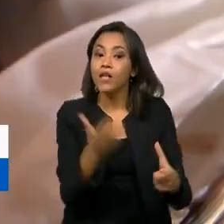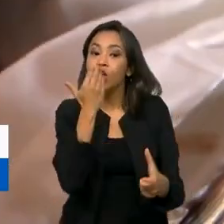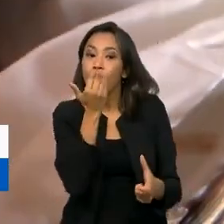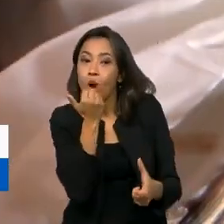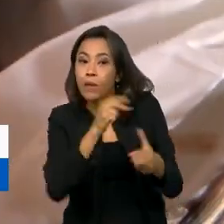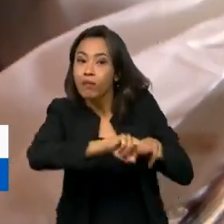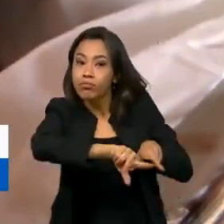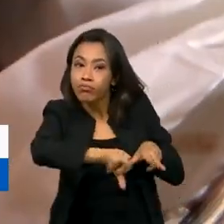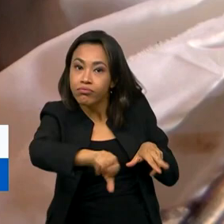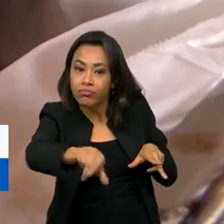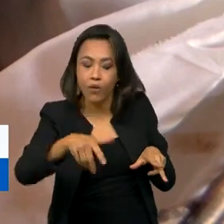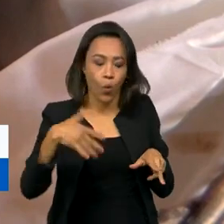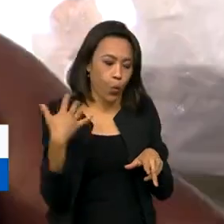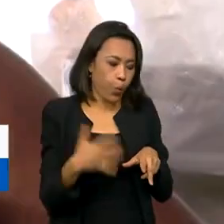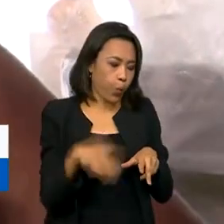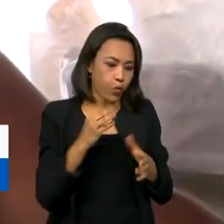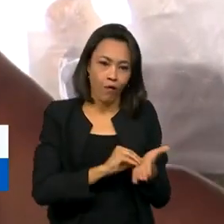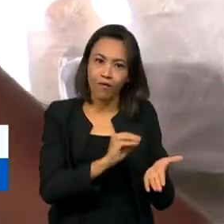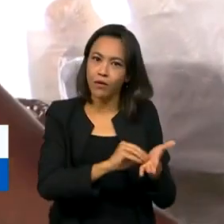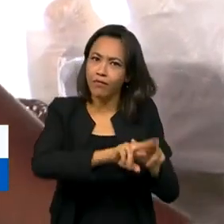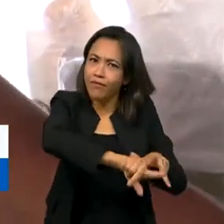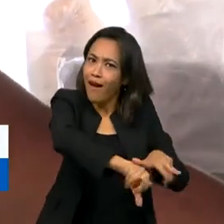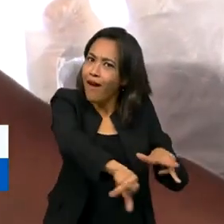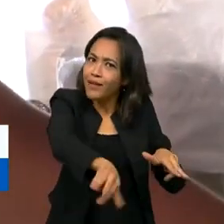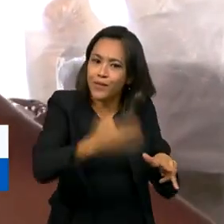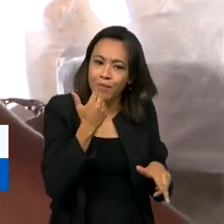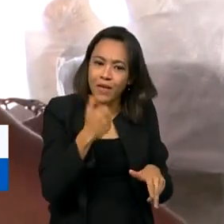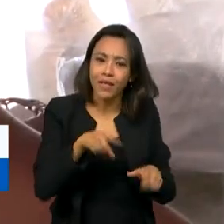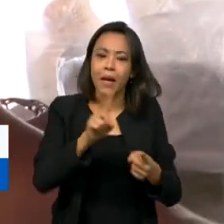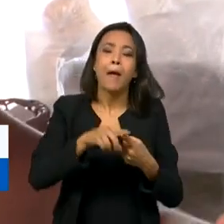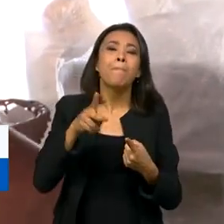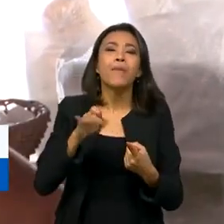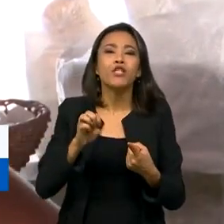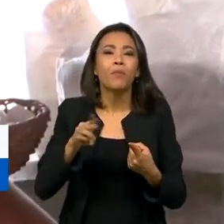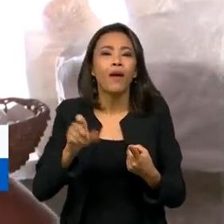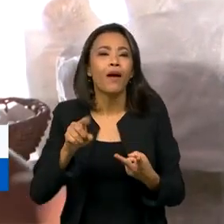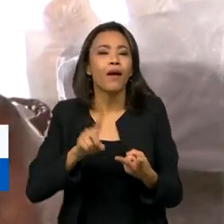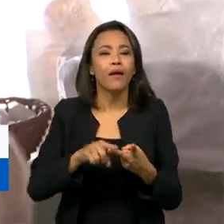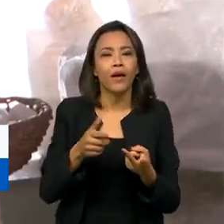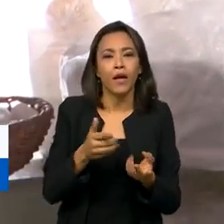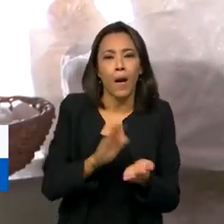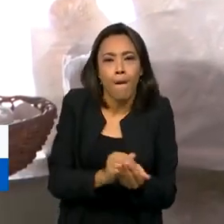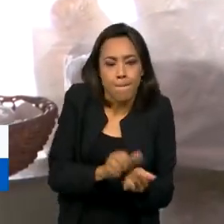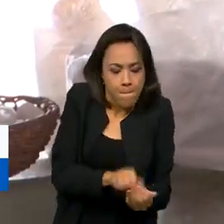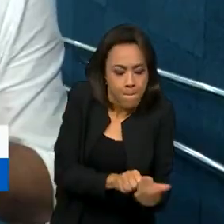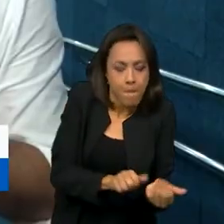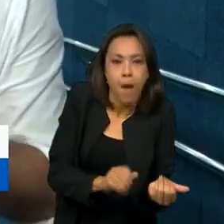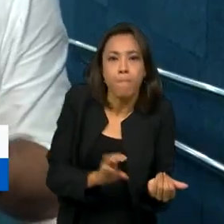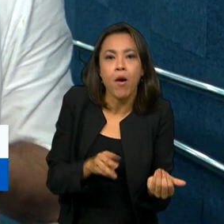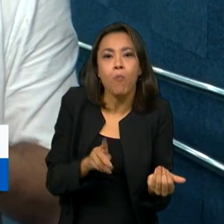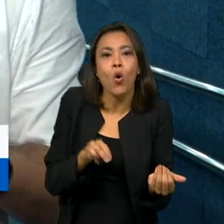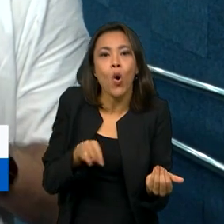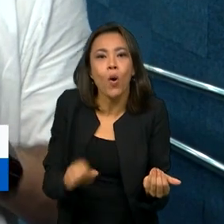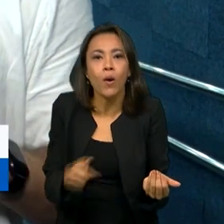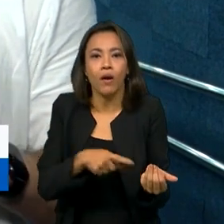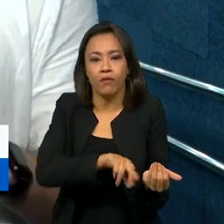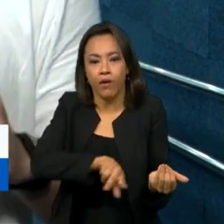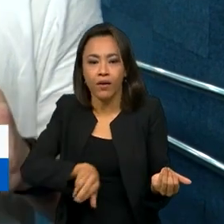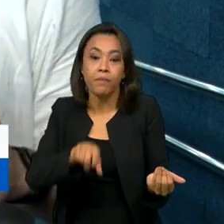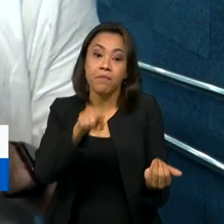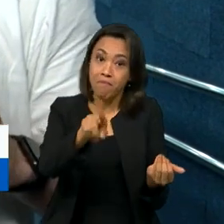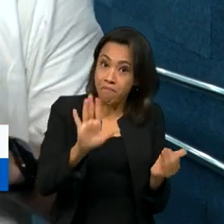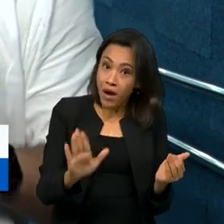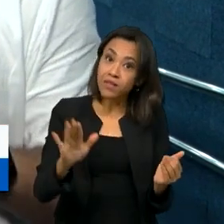típicas, opções não faltam. Pé de moleque, pamonha, sarulho, peixe molhado. Mas o período junino não